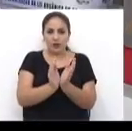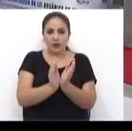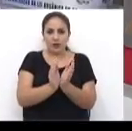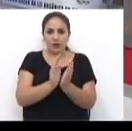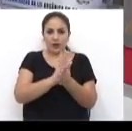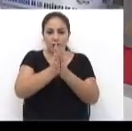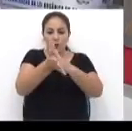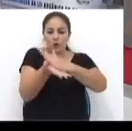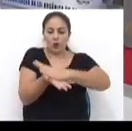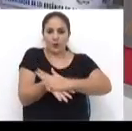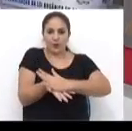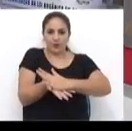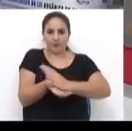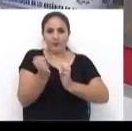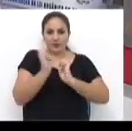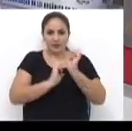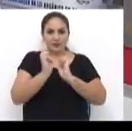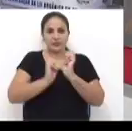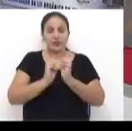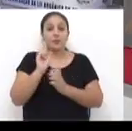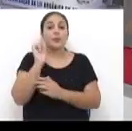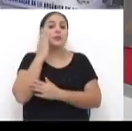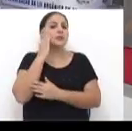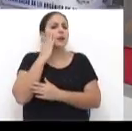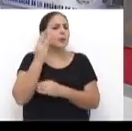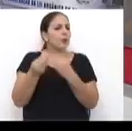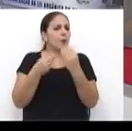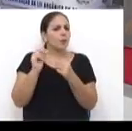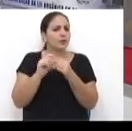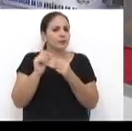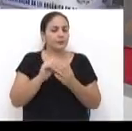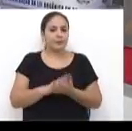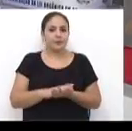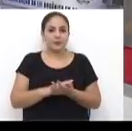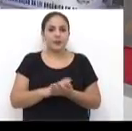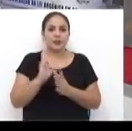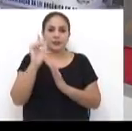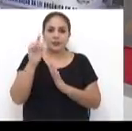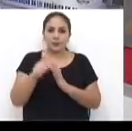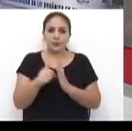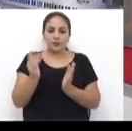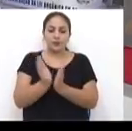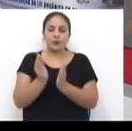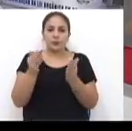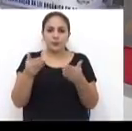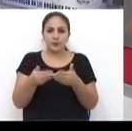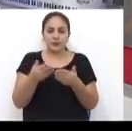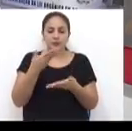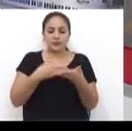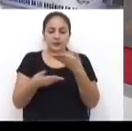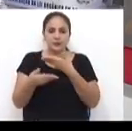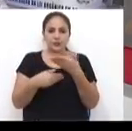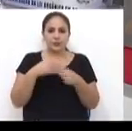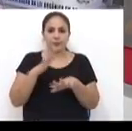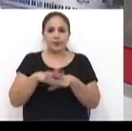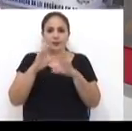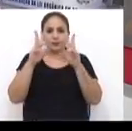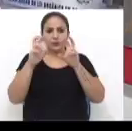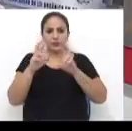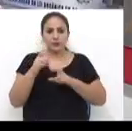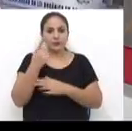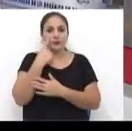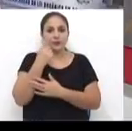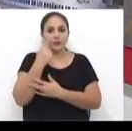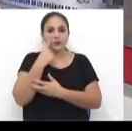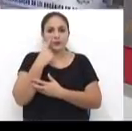CODEPAS, que gerencia o aterro, para saber qual as providências foram tomadas. A partir disso, a comissão vai se